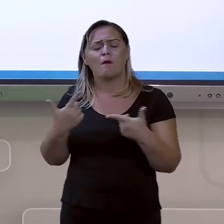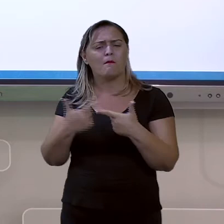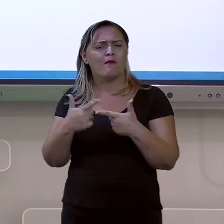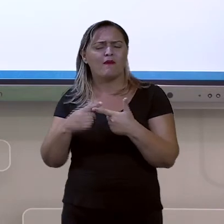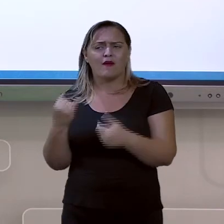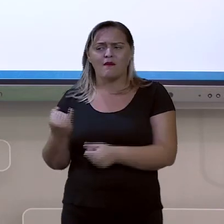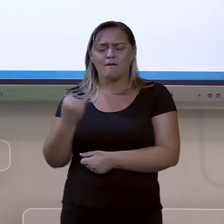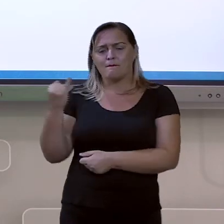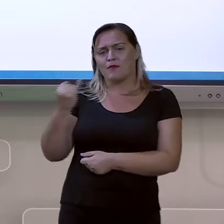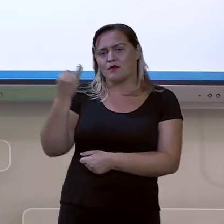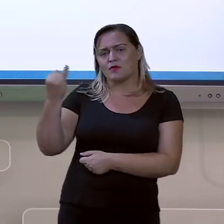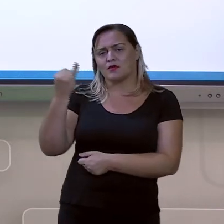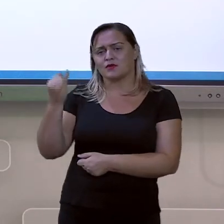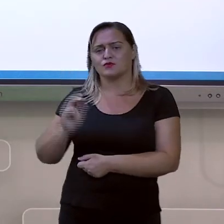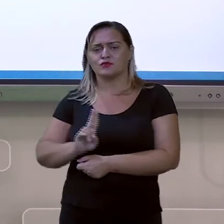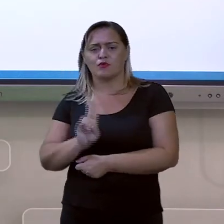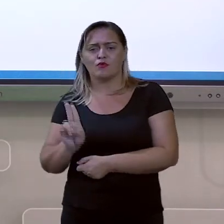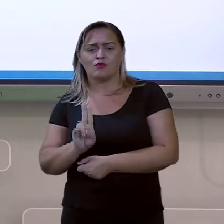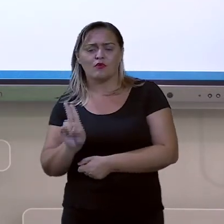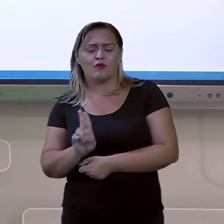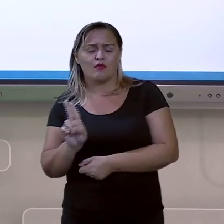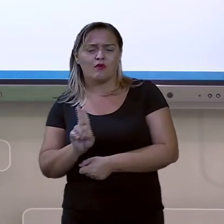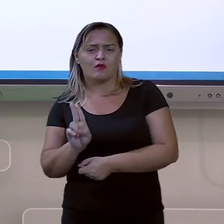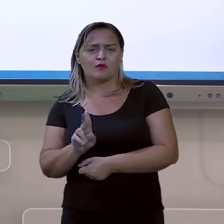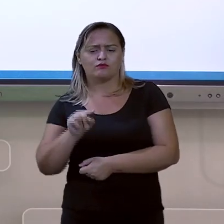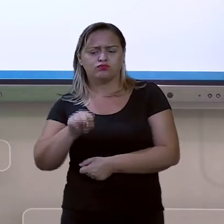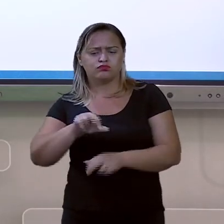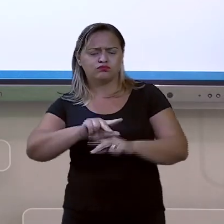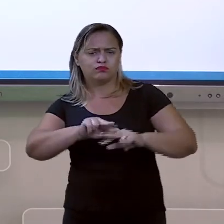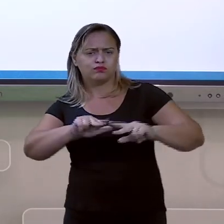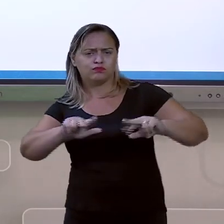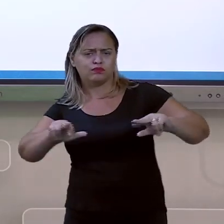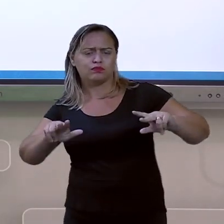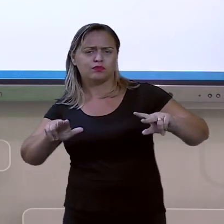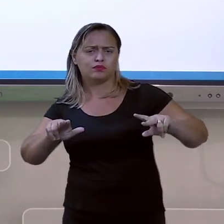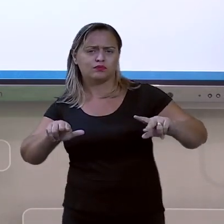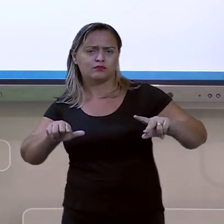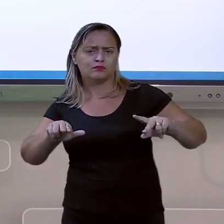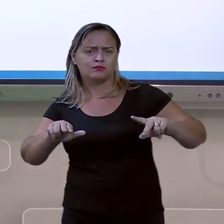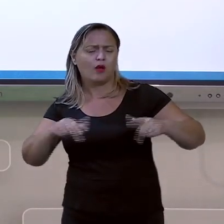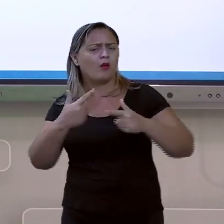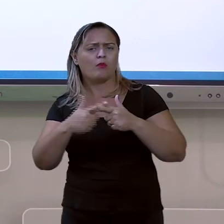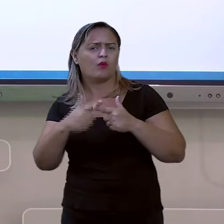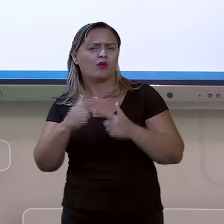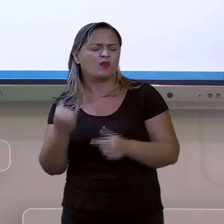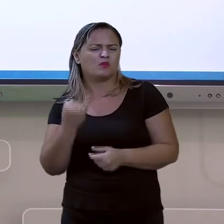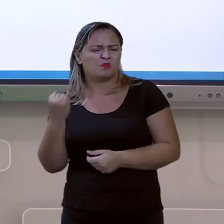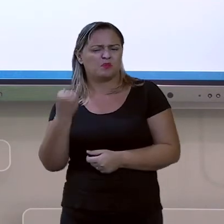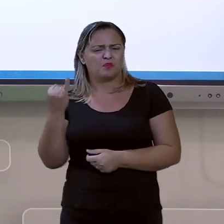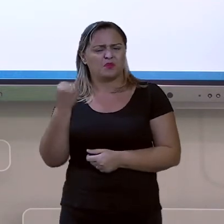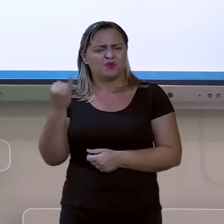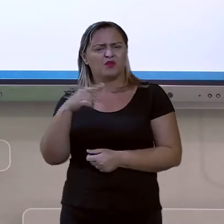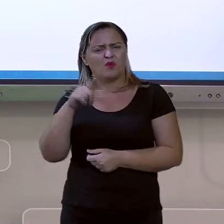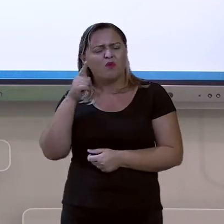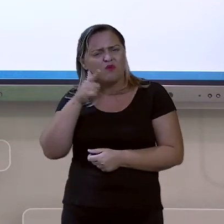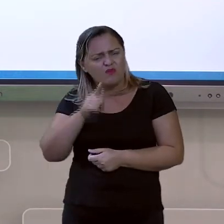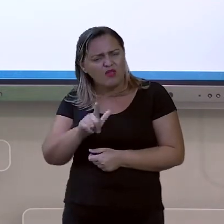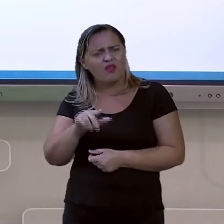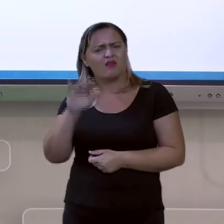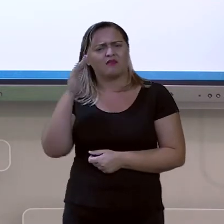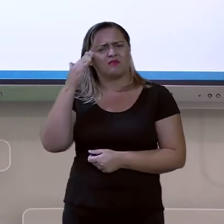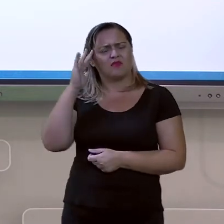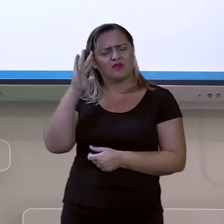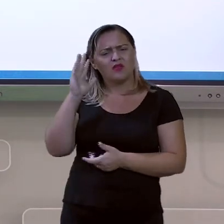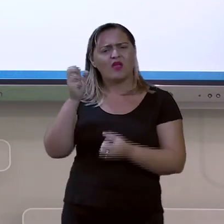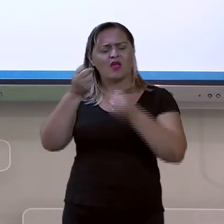sinal de pontuação em um texto. Qual é a importância do sinal? Vocês conseguem, por tudo que eu